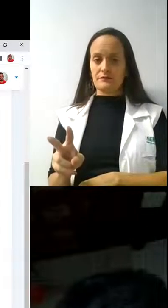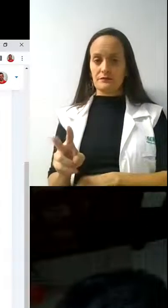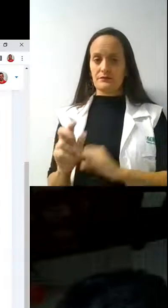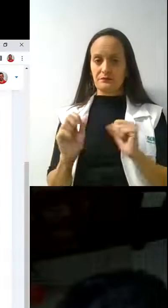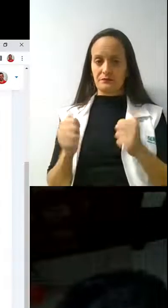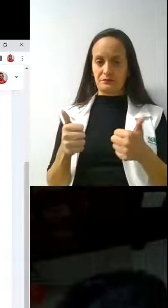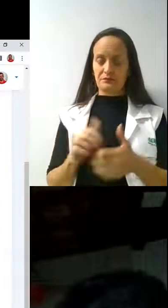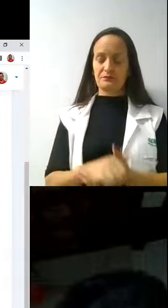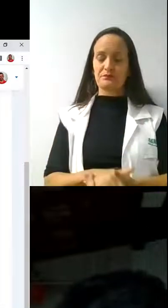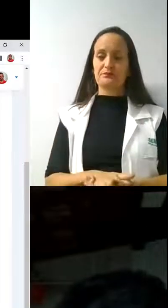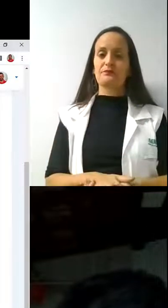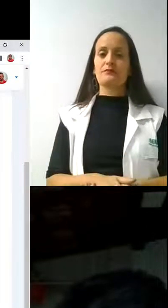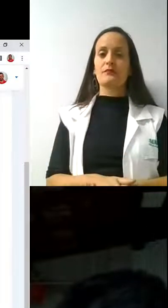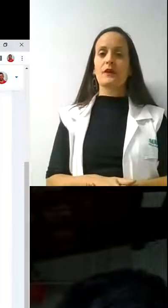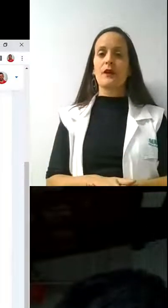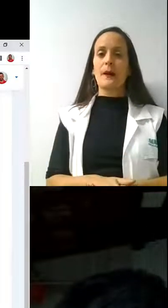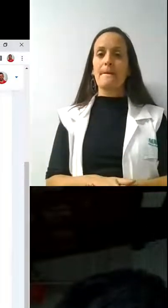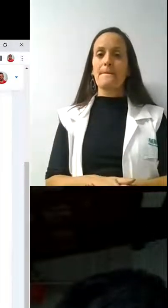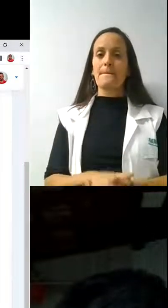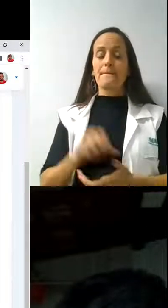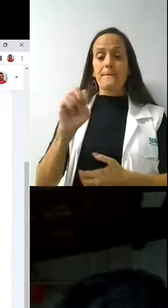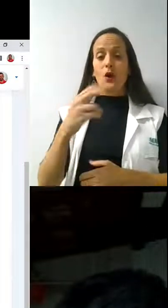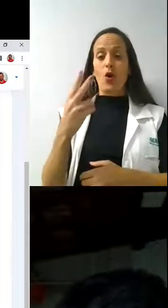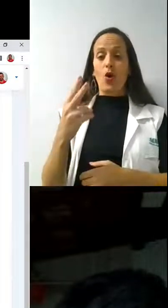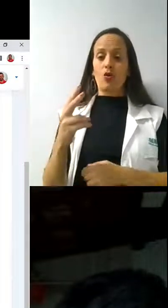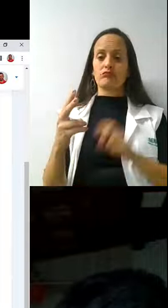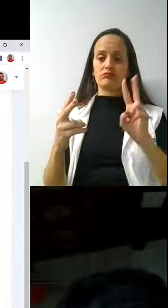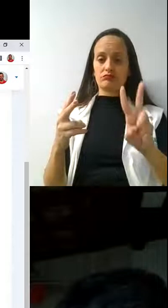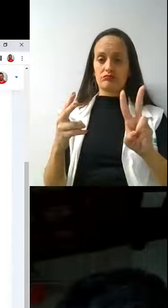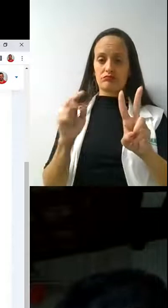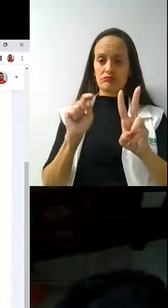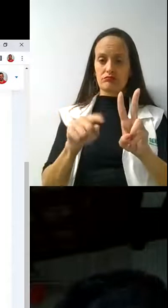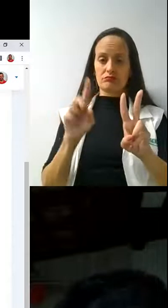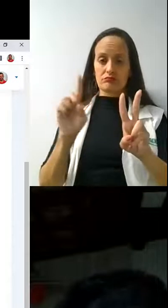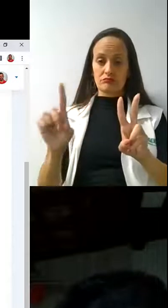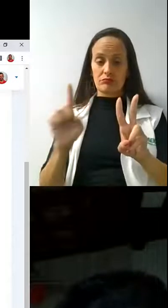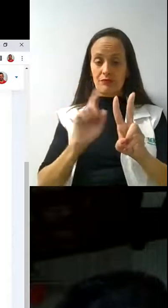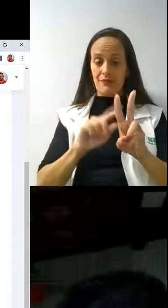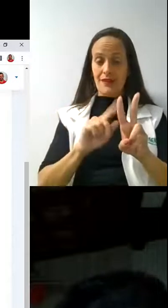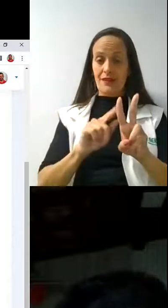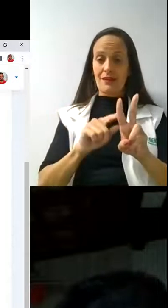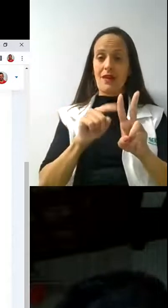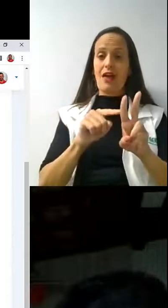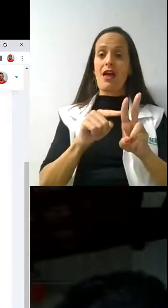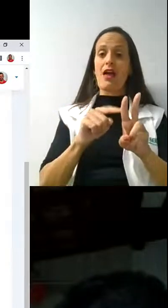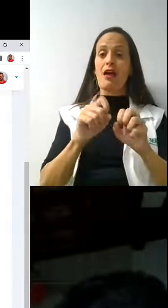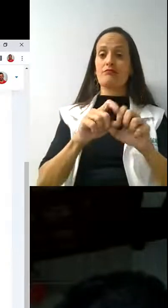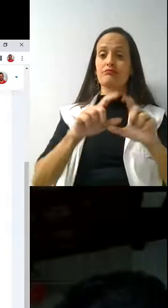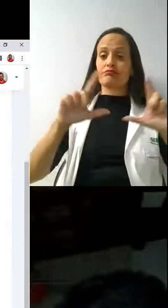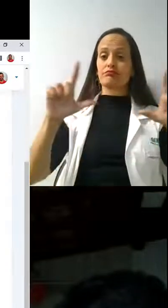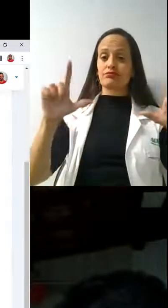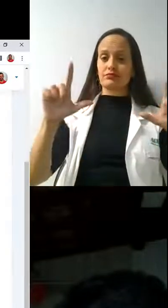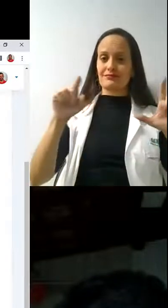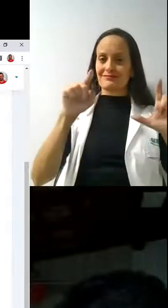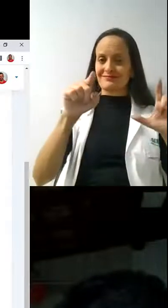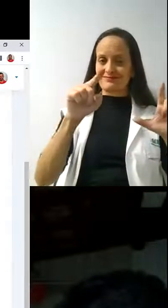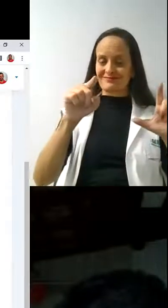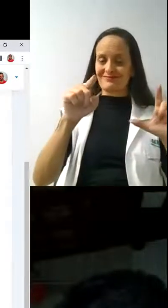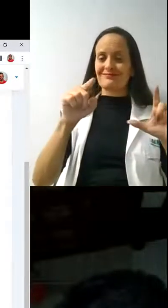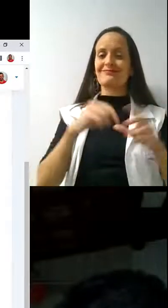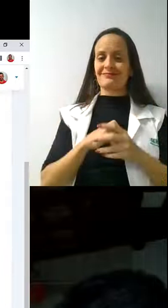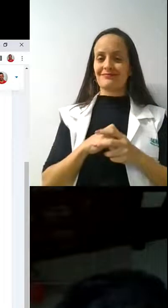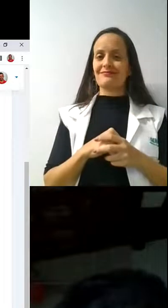ampliação, né? Então, o fator de ampliação sempre vai estar o quê? Sempre vai estar do lado esquerdo. E o